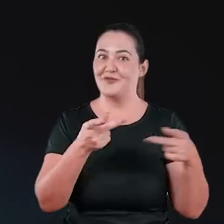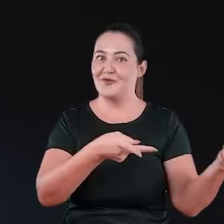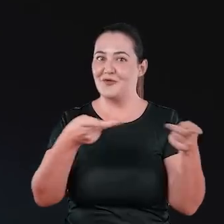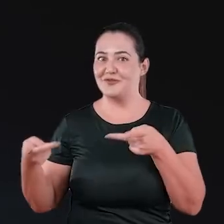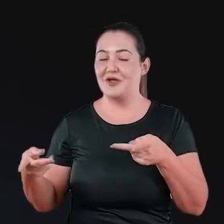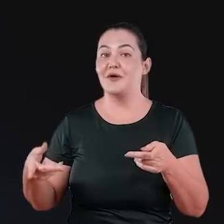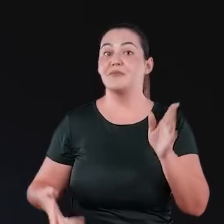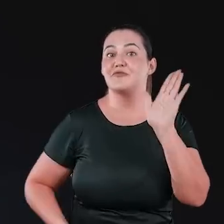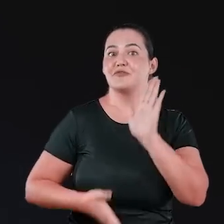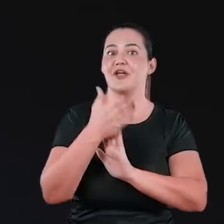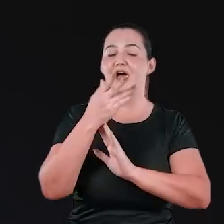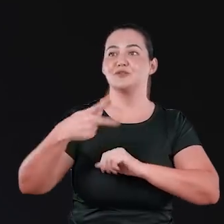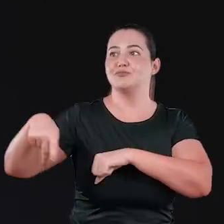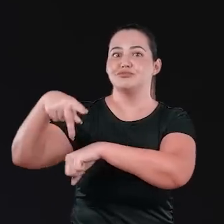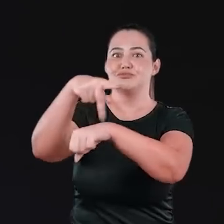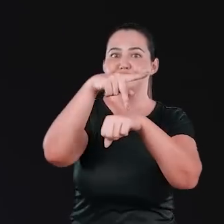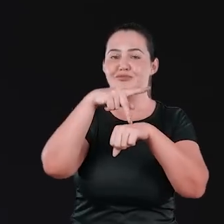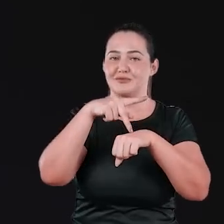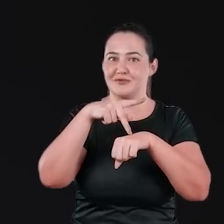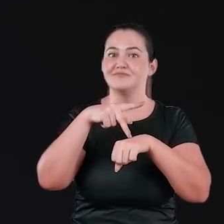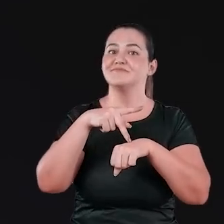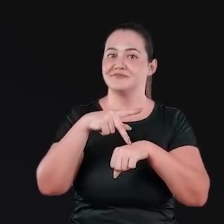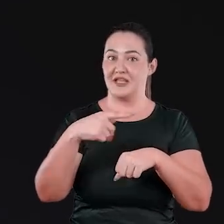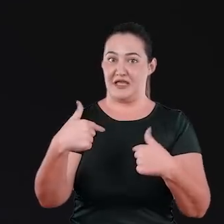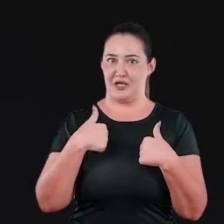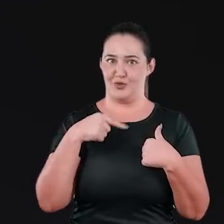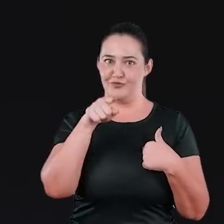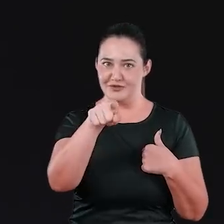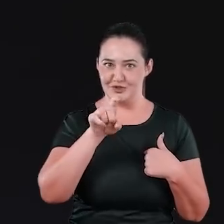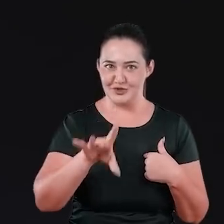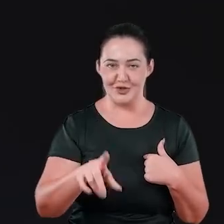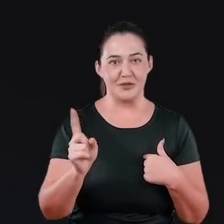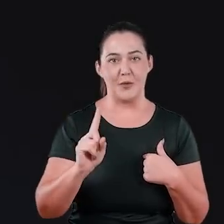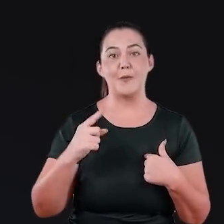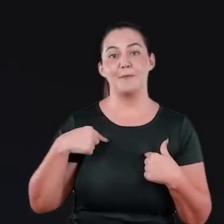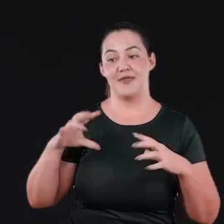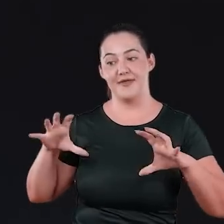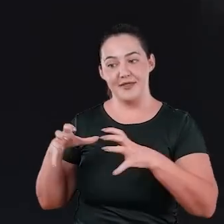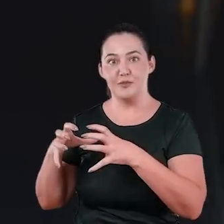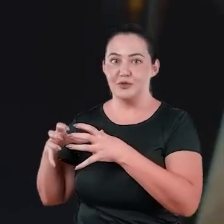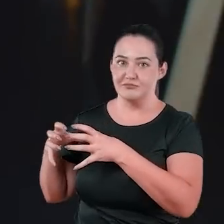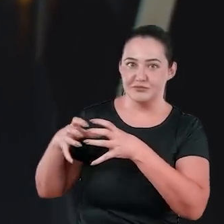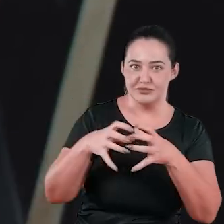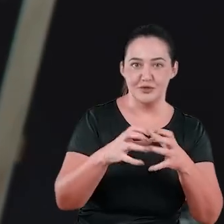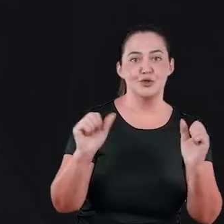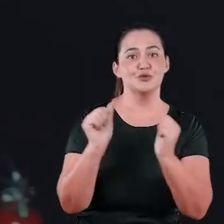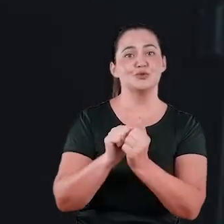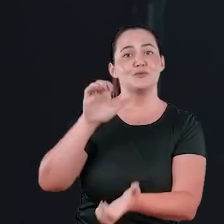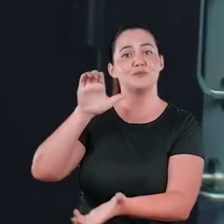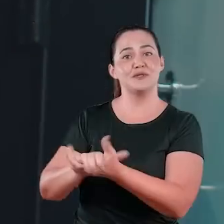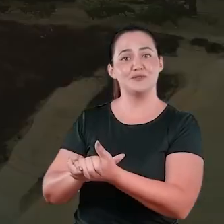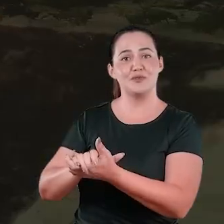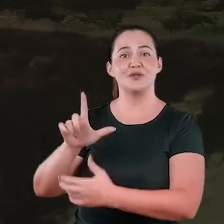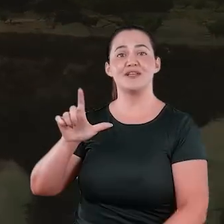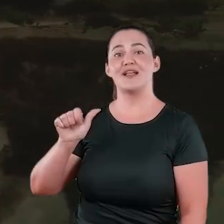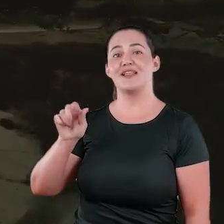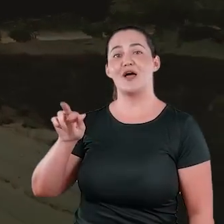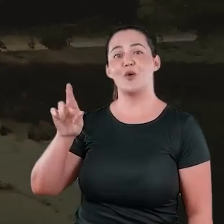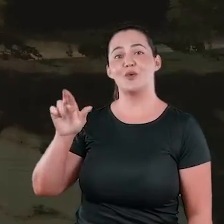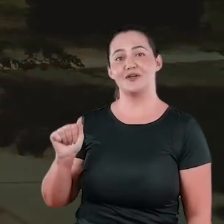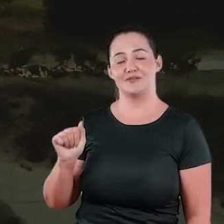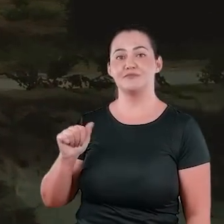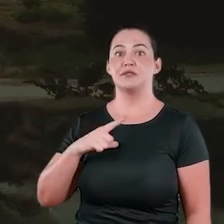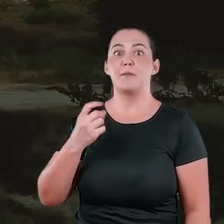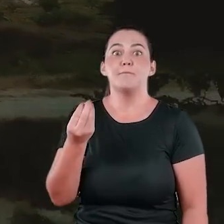viagem internacional. E não somente entre mim e você. Eu levarei a minha equipe e a Laura, minha esposa, também estará junto. Há